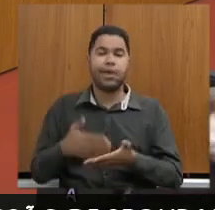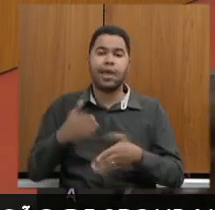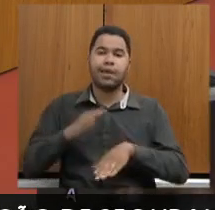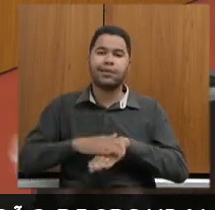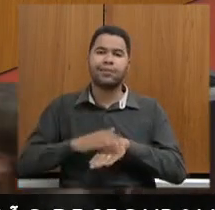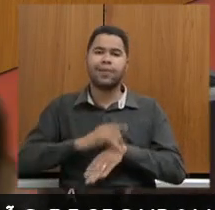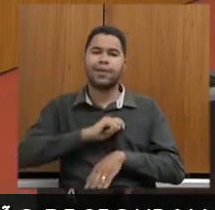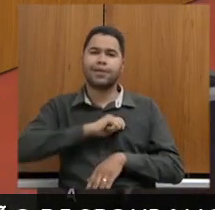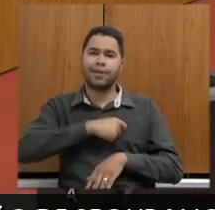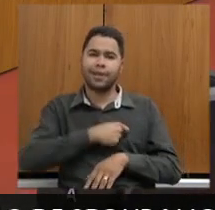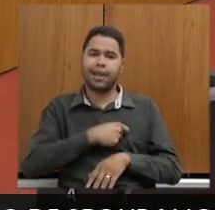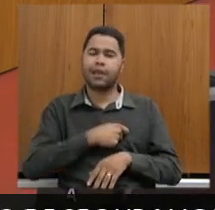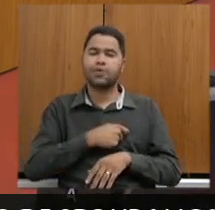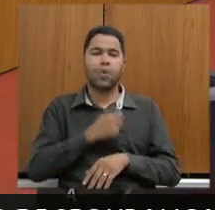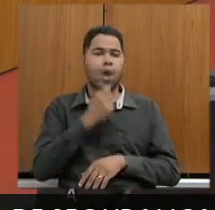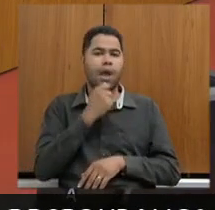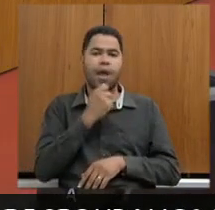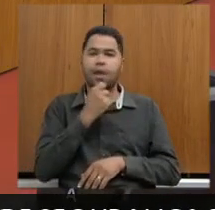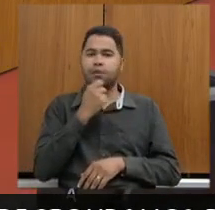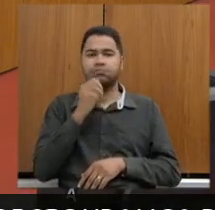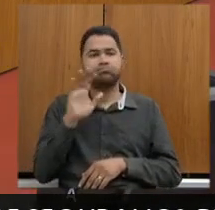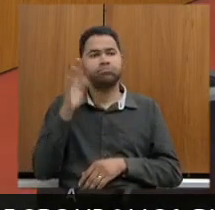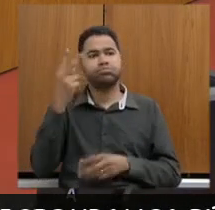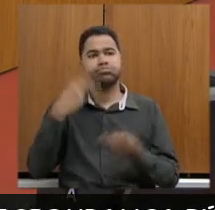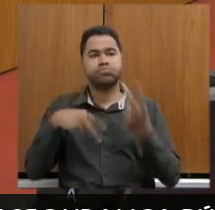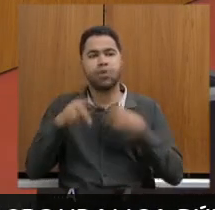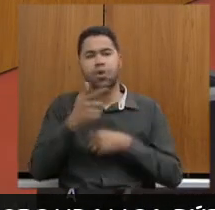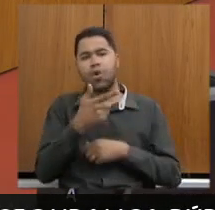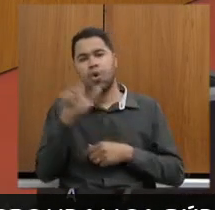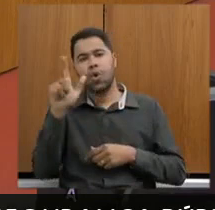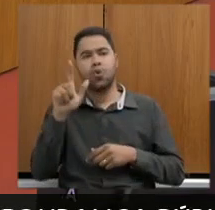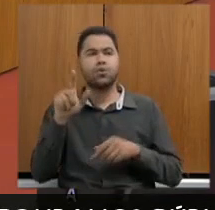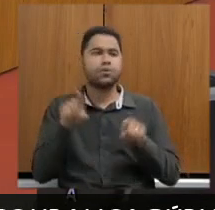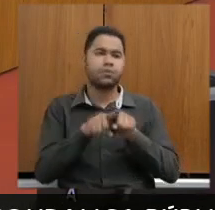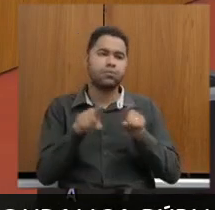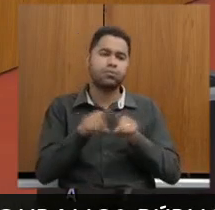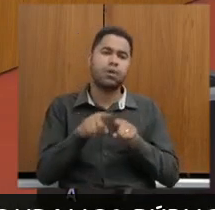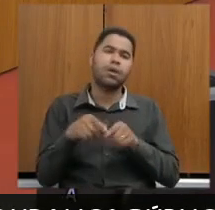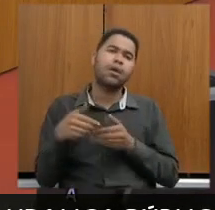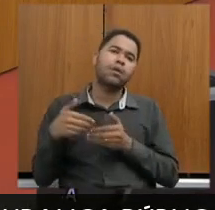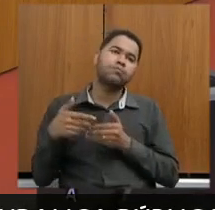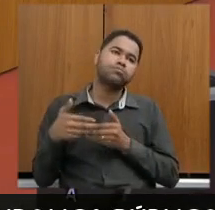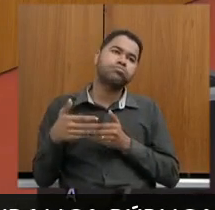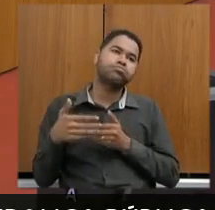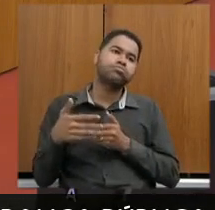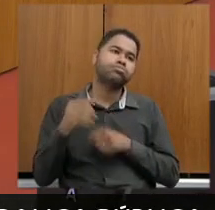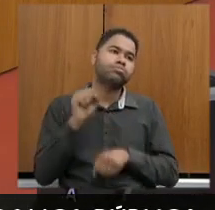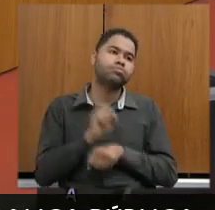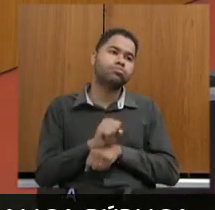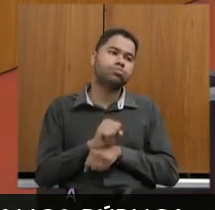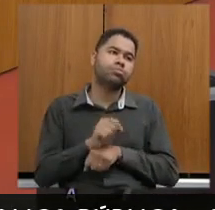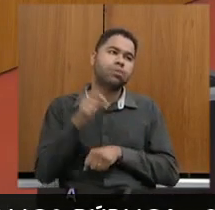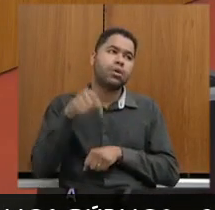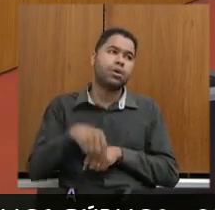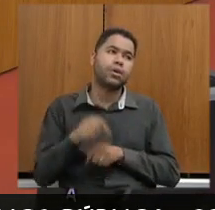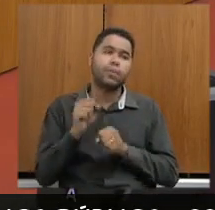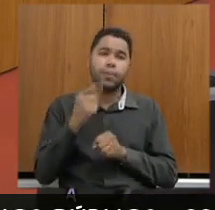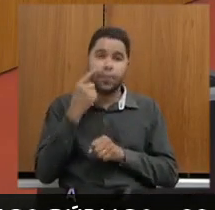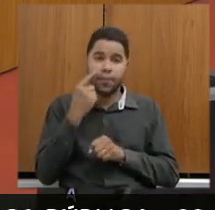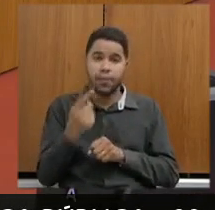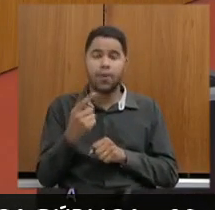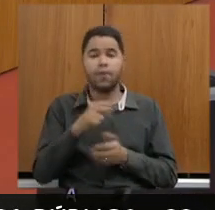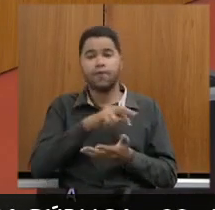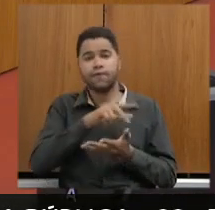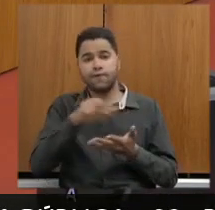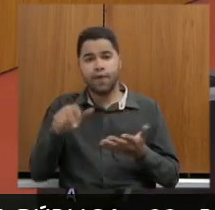galho de plantão que tem três administrativa ainda não analisou o caso outras ocorrências que estavam também em andamento Estão aqui tudo parado aqui na porta se pode deparar com